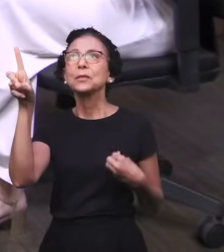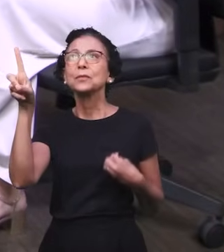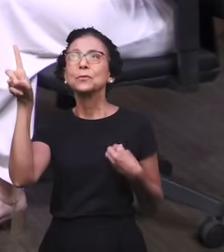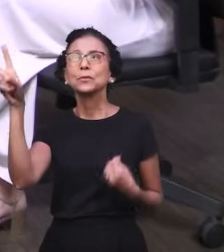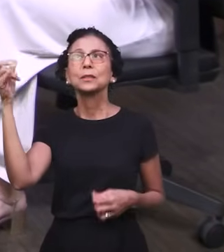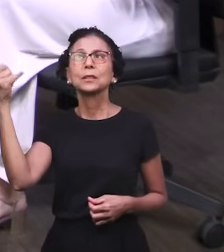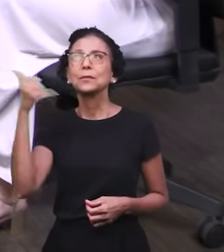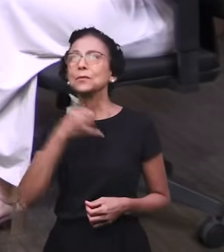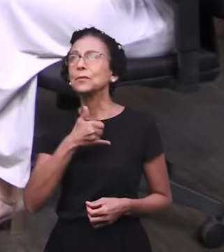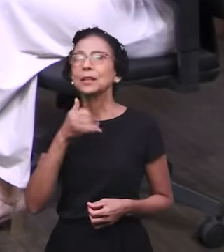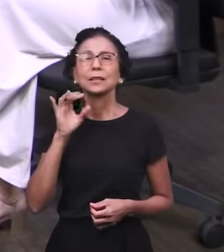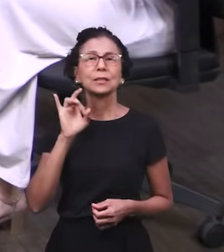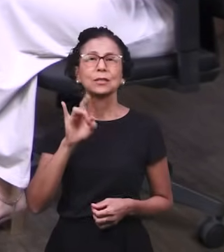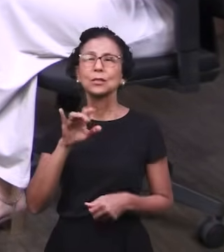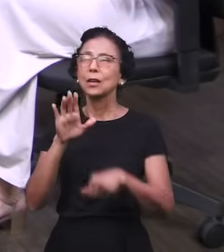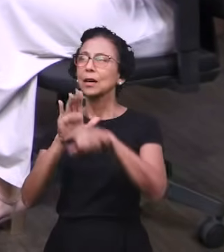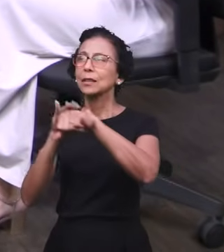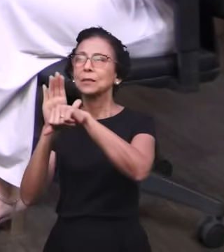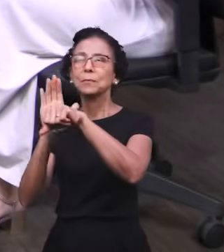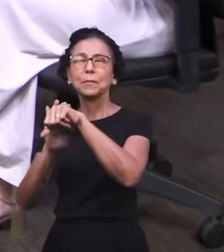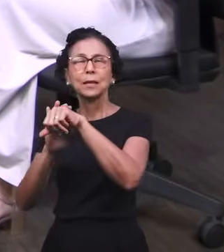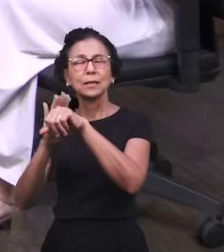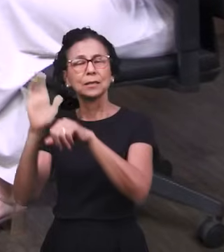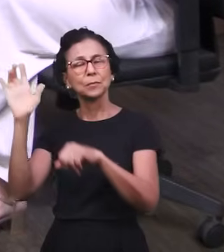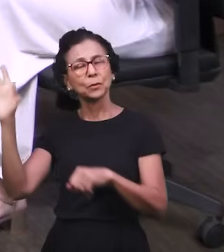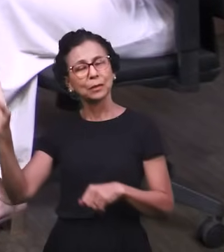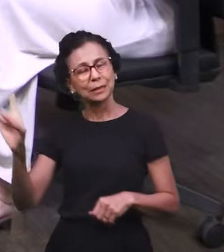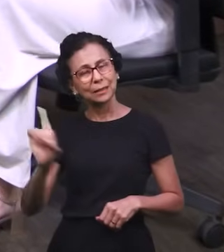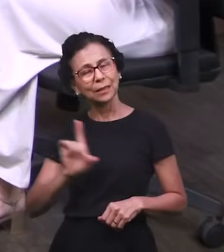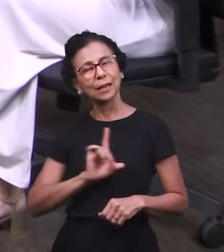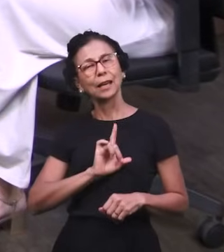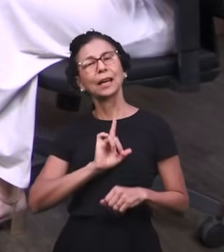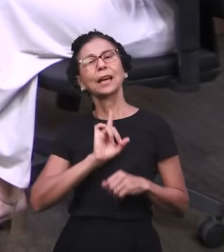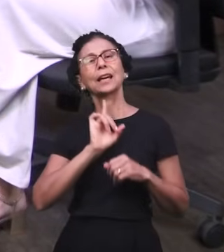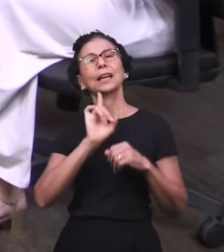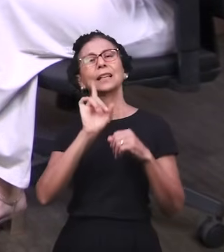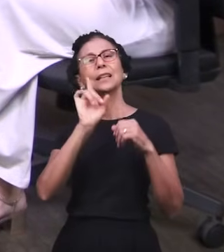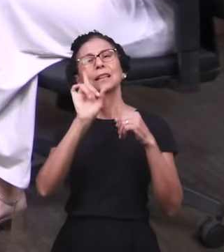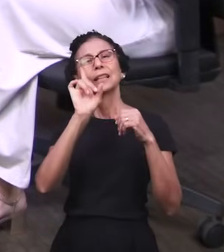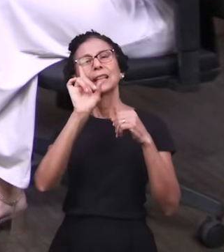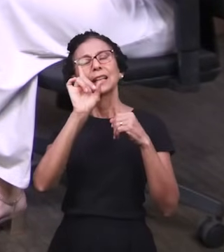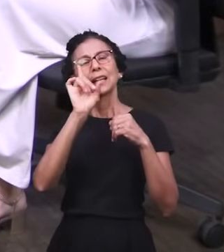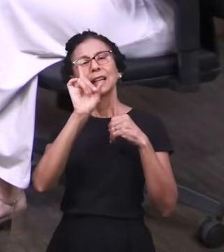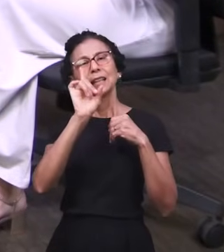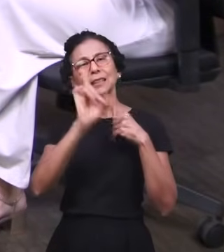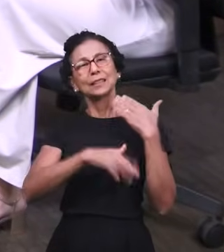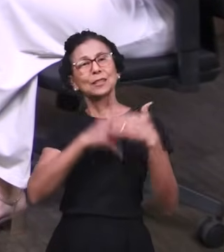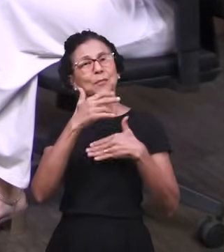outra coisa. Não tem nada nessa vida que preencha como Deus preenche aquele aspecto da vida da alma do homem.